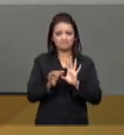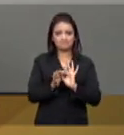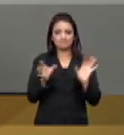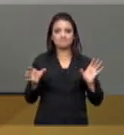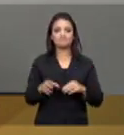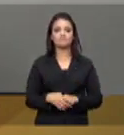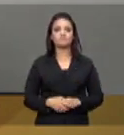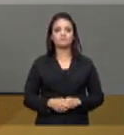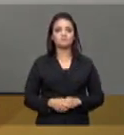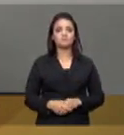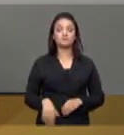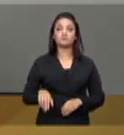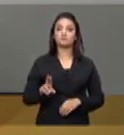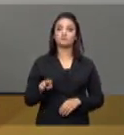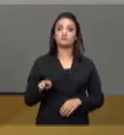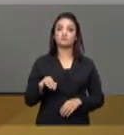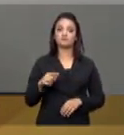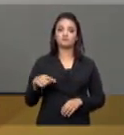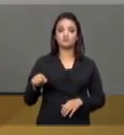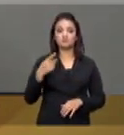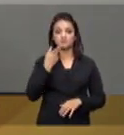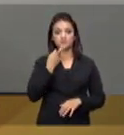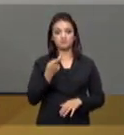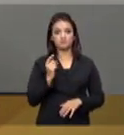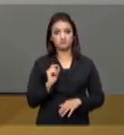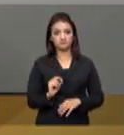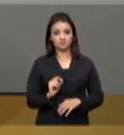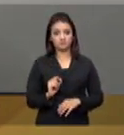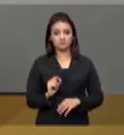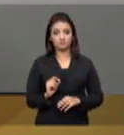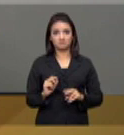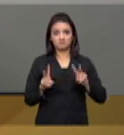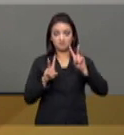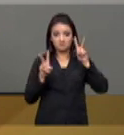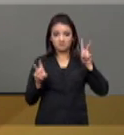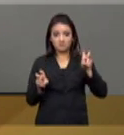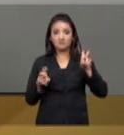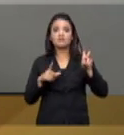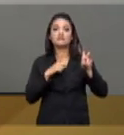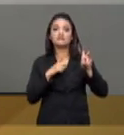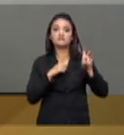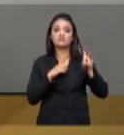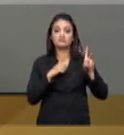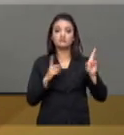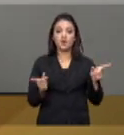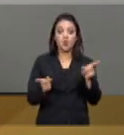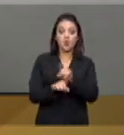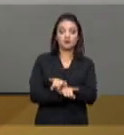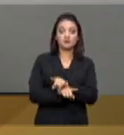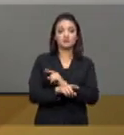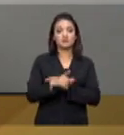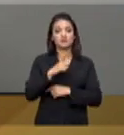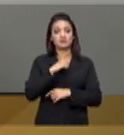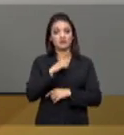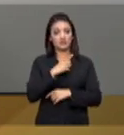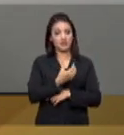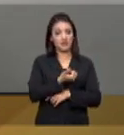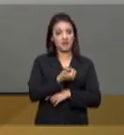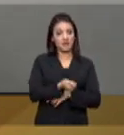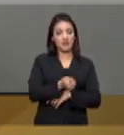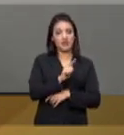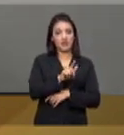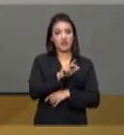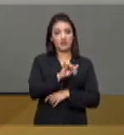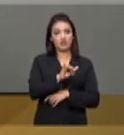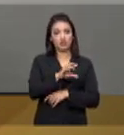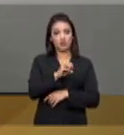A embargante alega ainda que, aspas, teria havido contradição entre as lições citadas por Aguilmar Balieiro e Ricardo